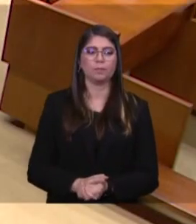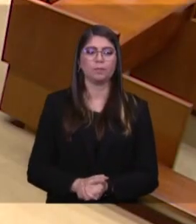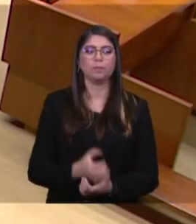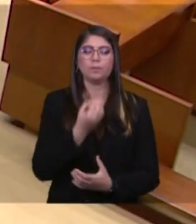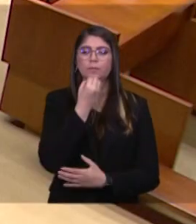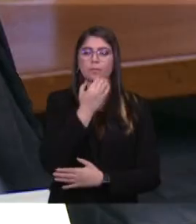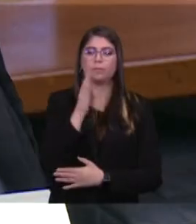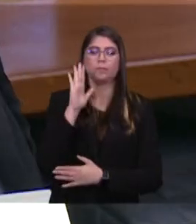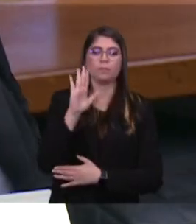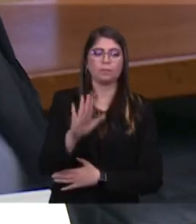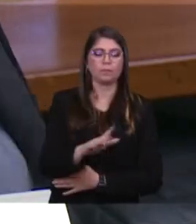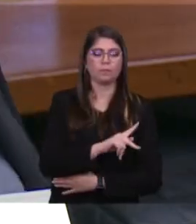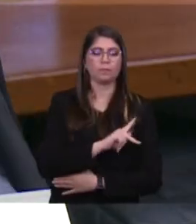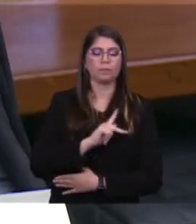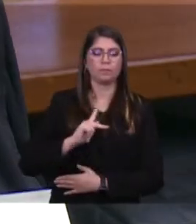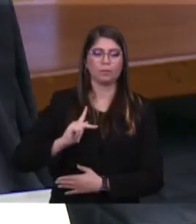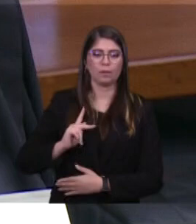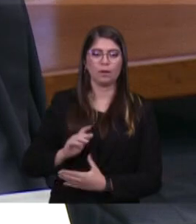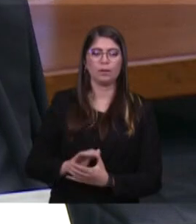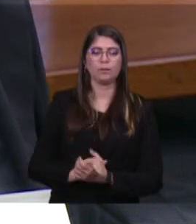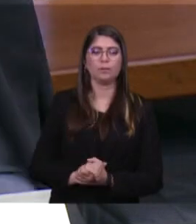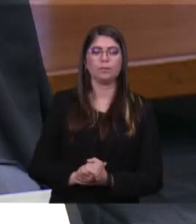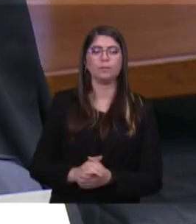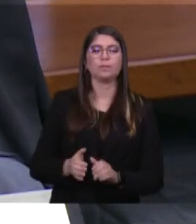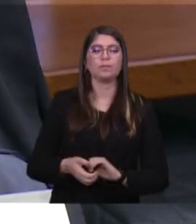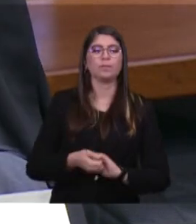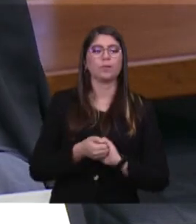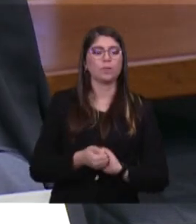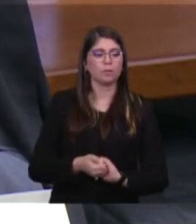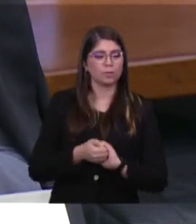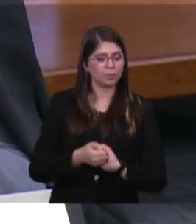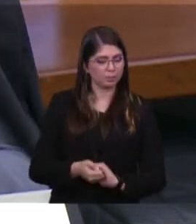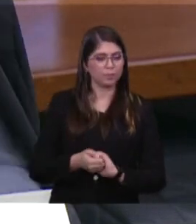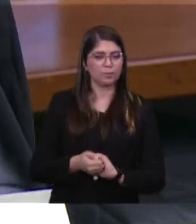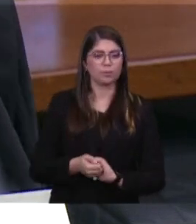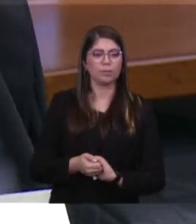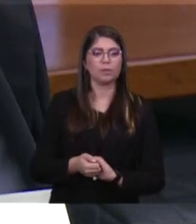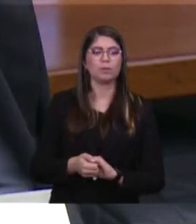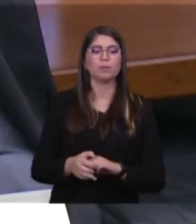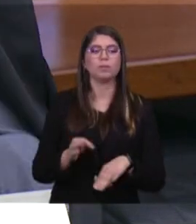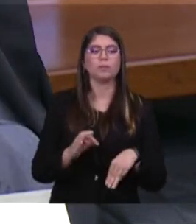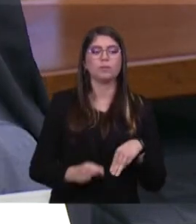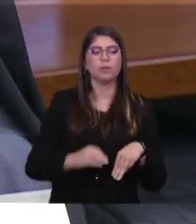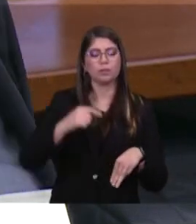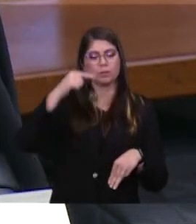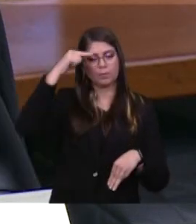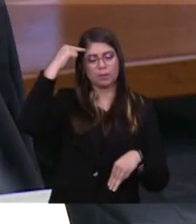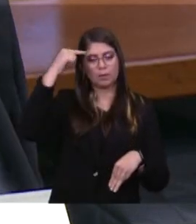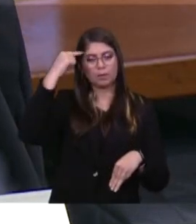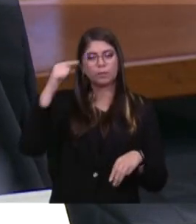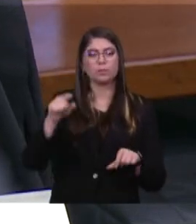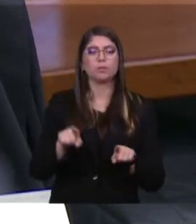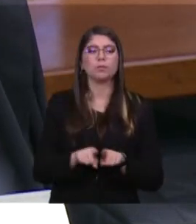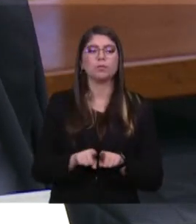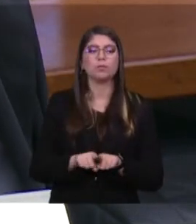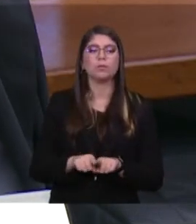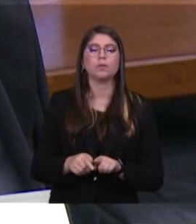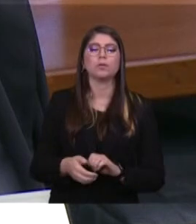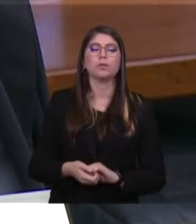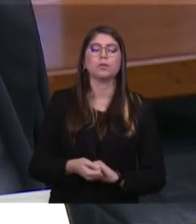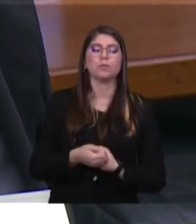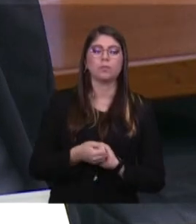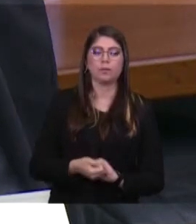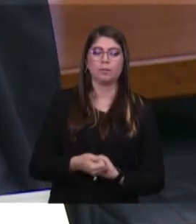Boa tarde, presidente. Cumprimento Vossa Excelência, ministro Luiz Roberto Barroso. Cumprimento